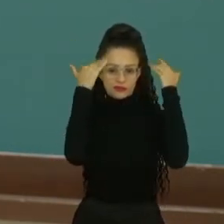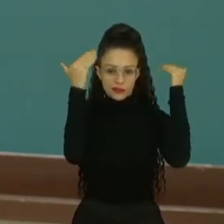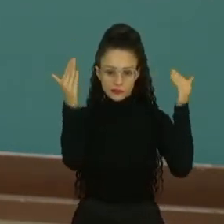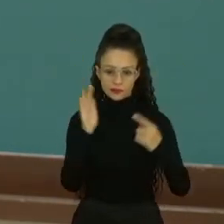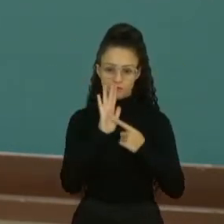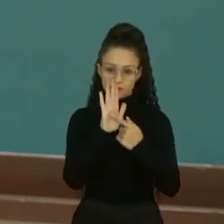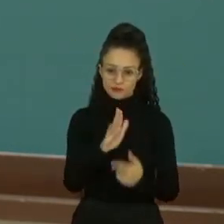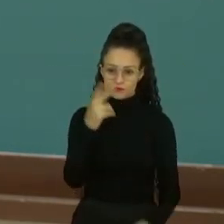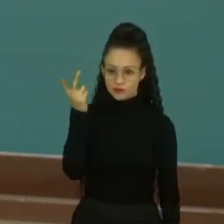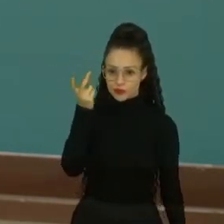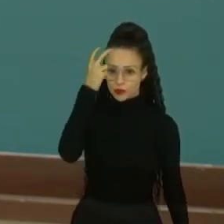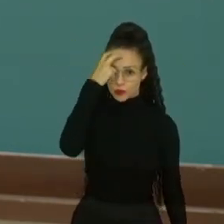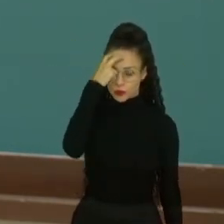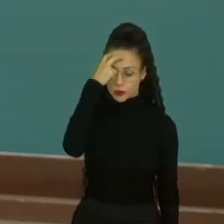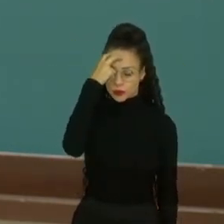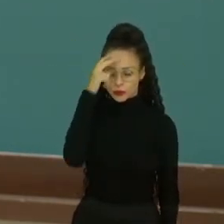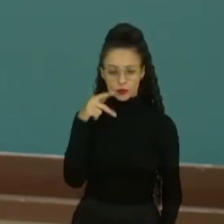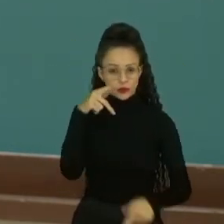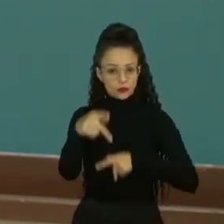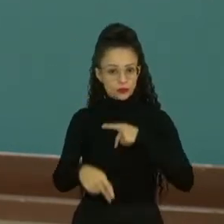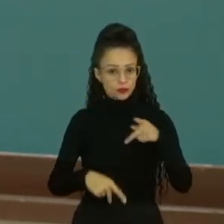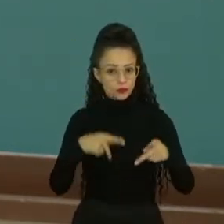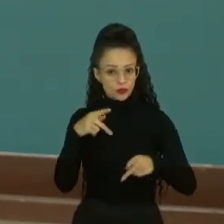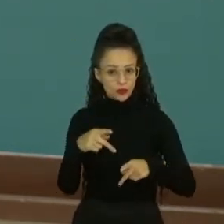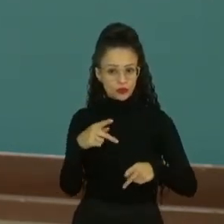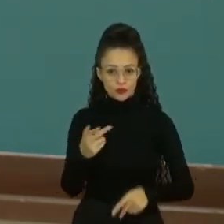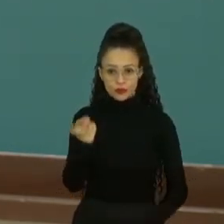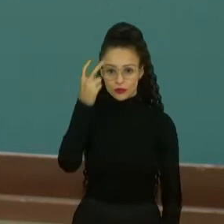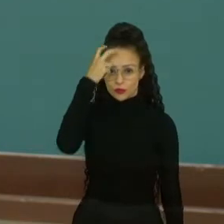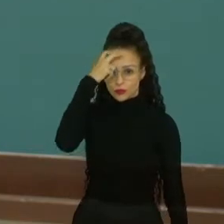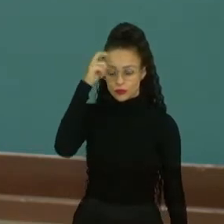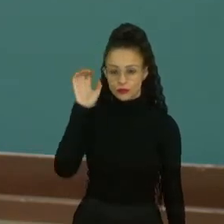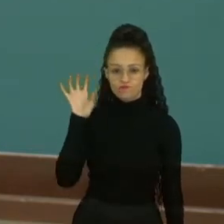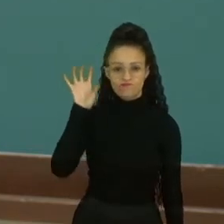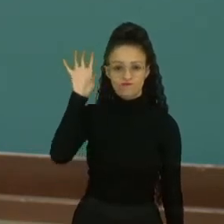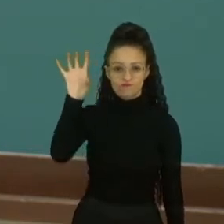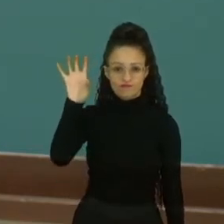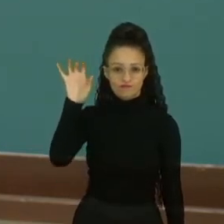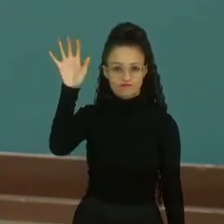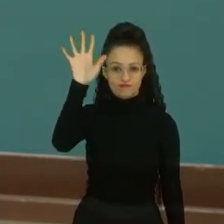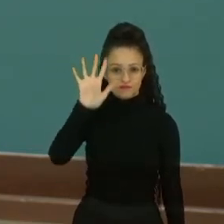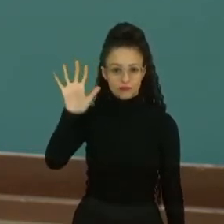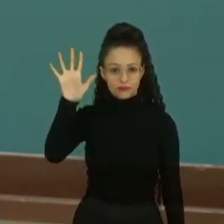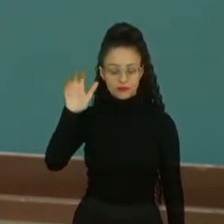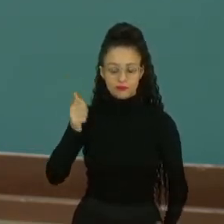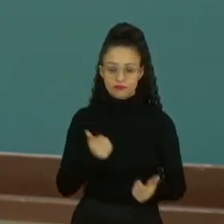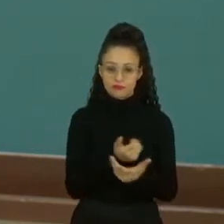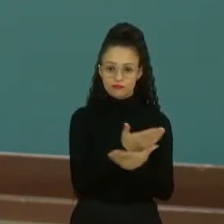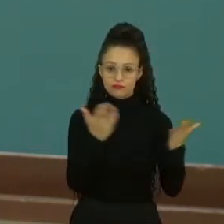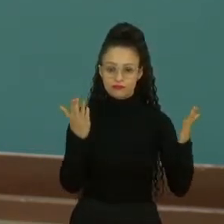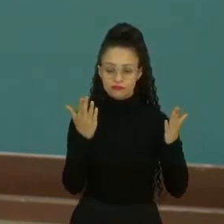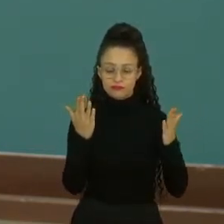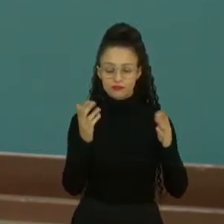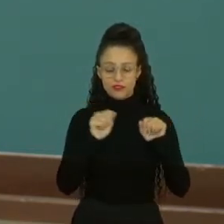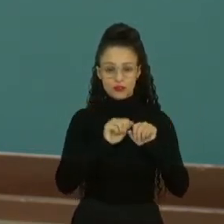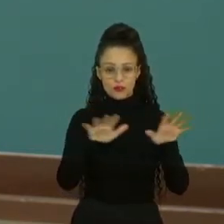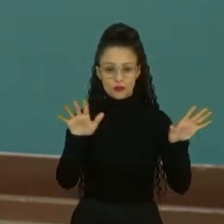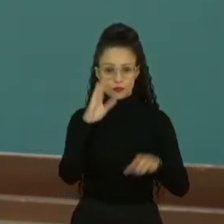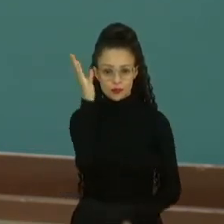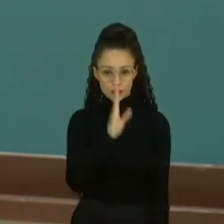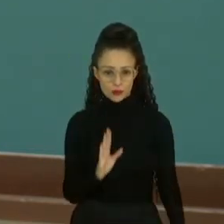a sua cultura, a cultura do seu povo, da sua região, para dentro de muitos lares aí, né, pelo Brasil